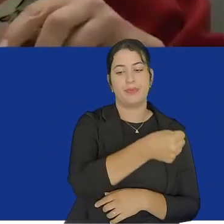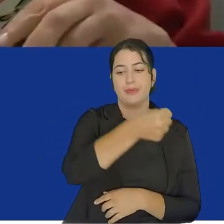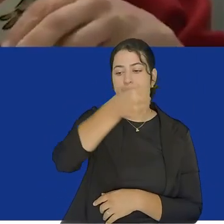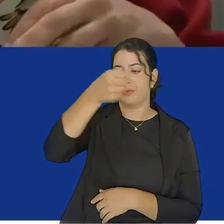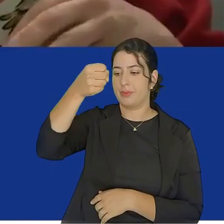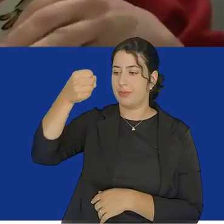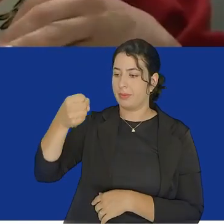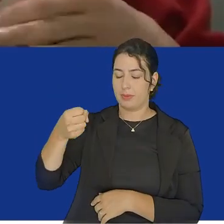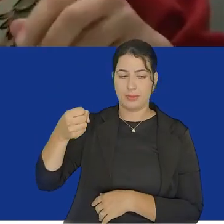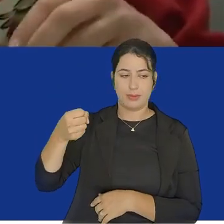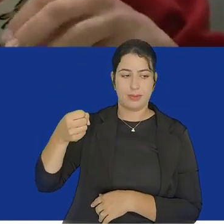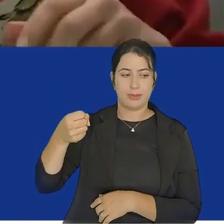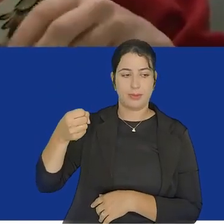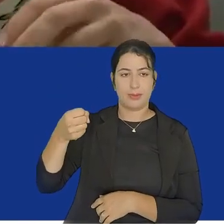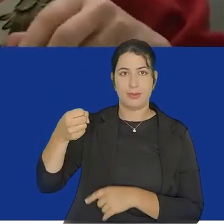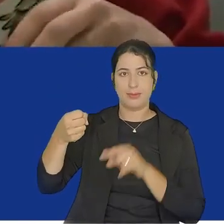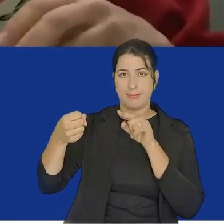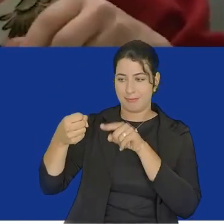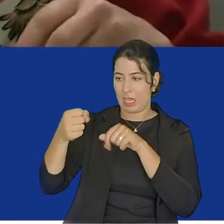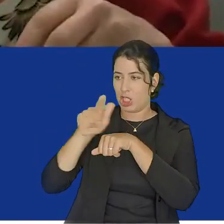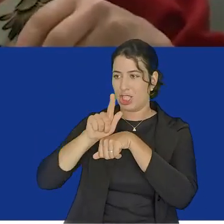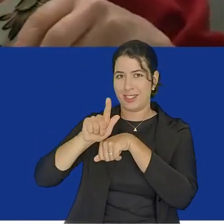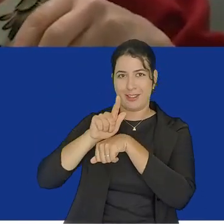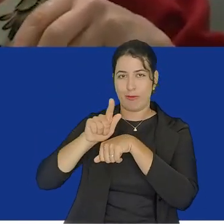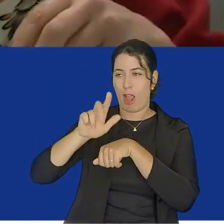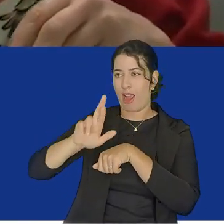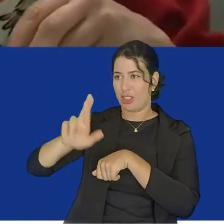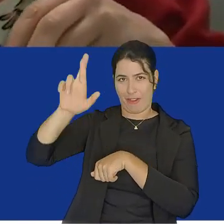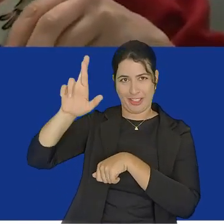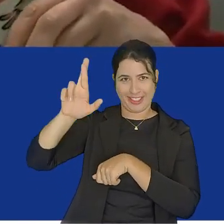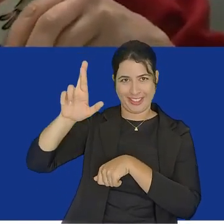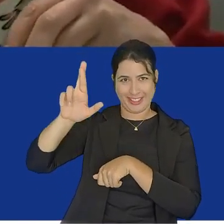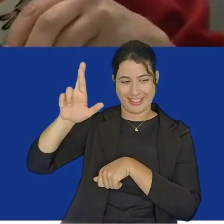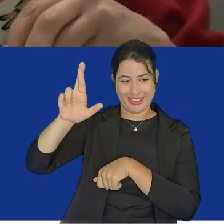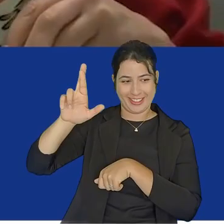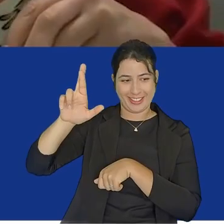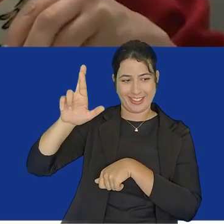e colocam para fazer gestão de uma equipe.